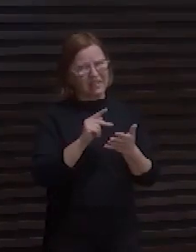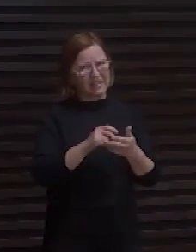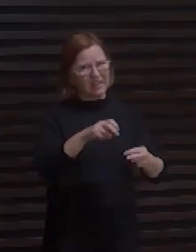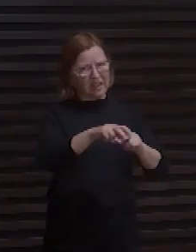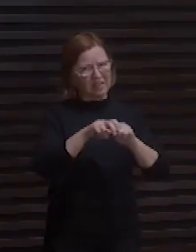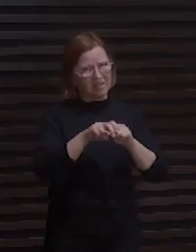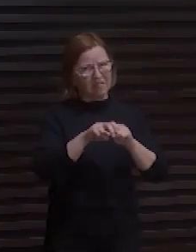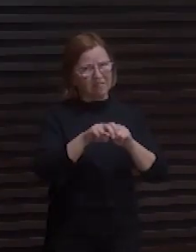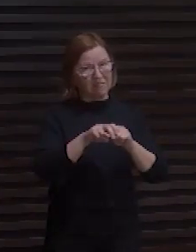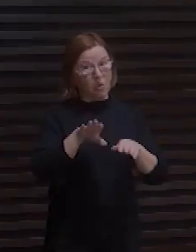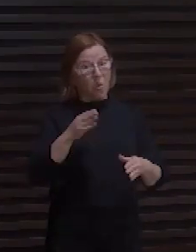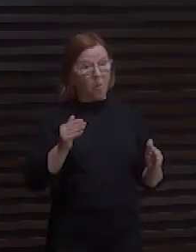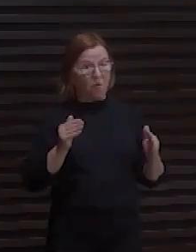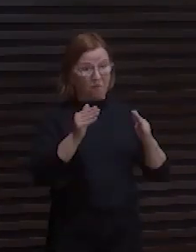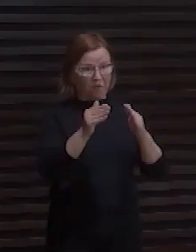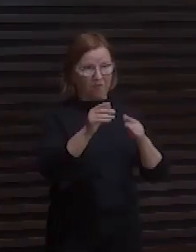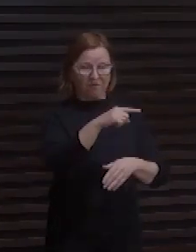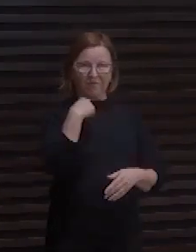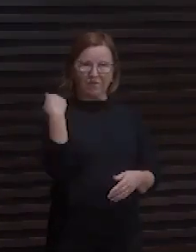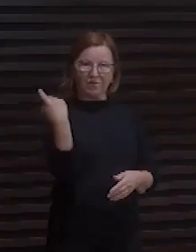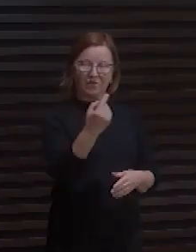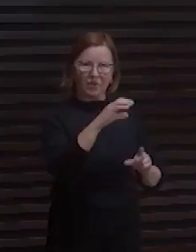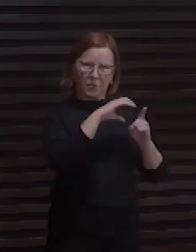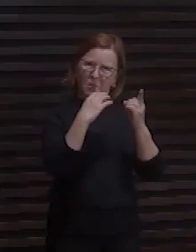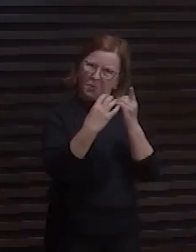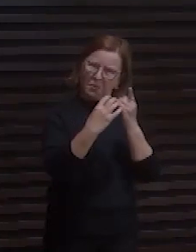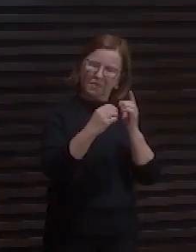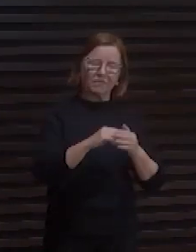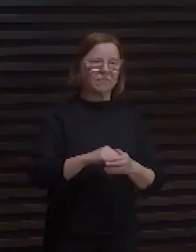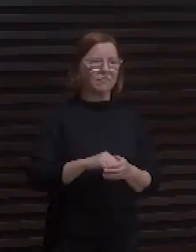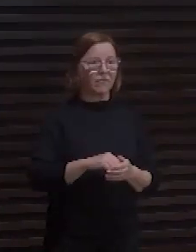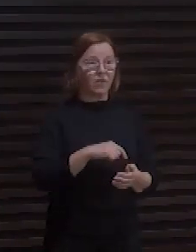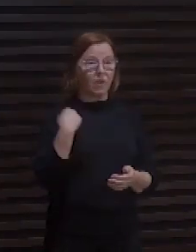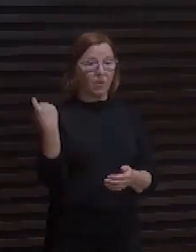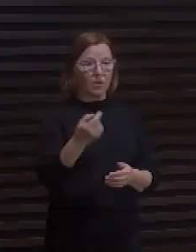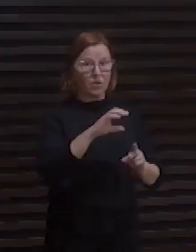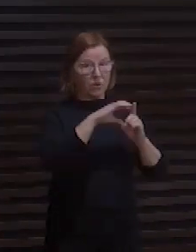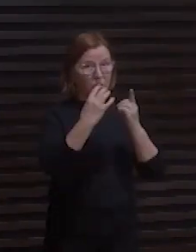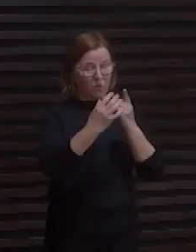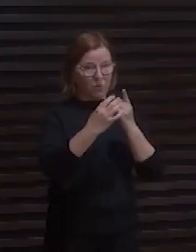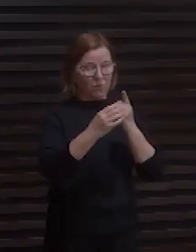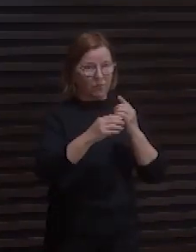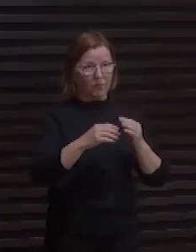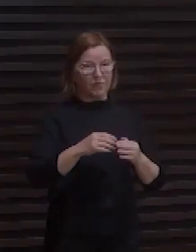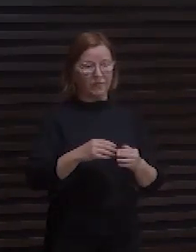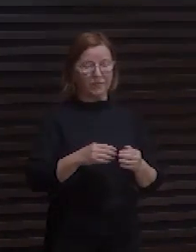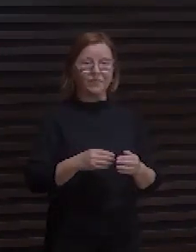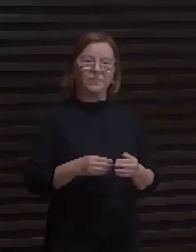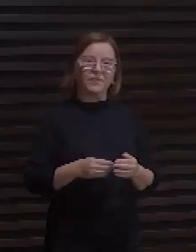verdadeira razão ou foco do nosso culto? O nosso culto é algo racional por meio da